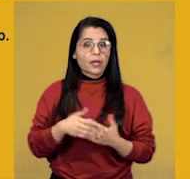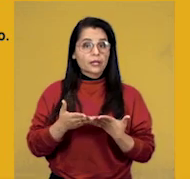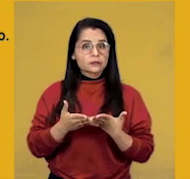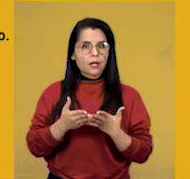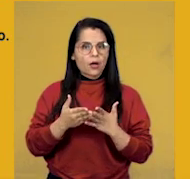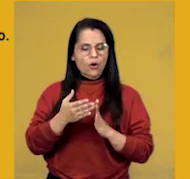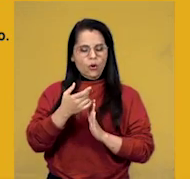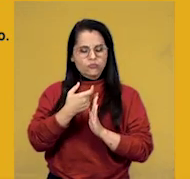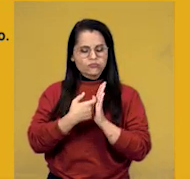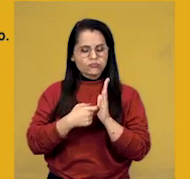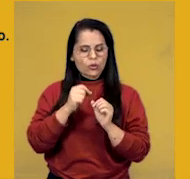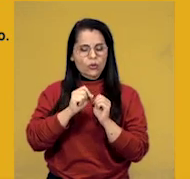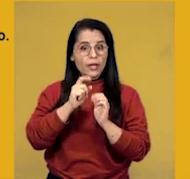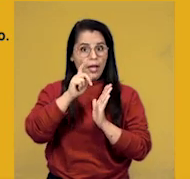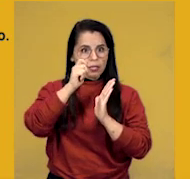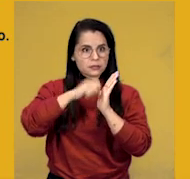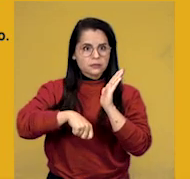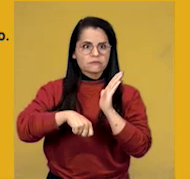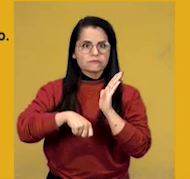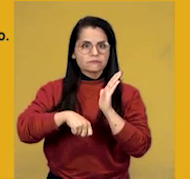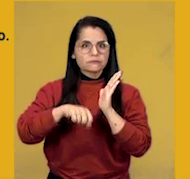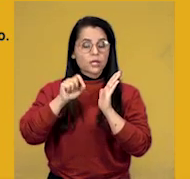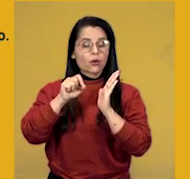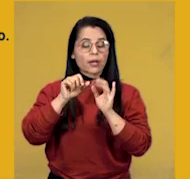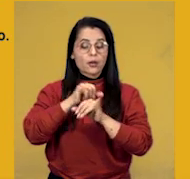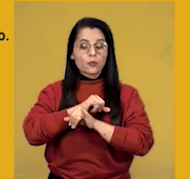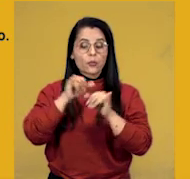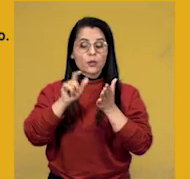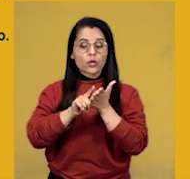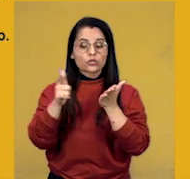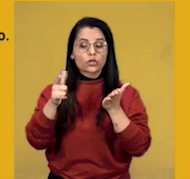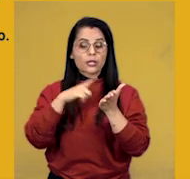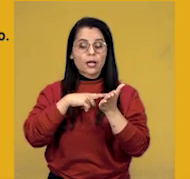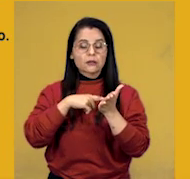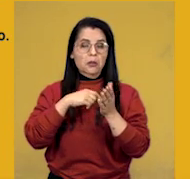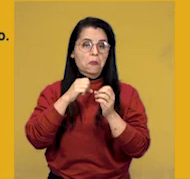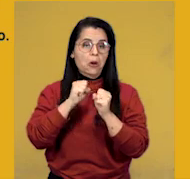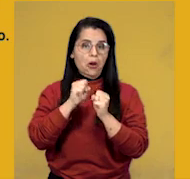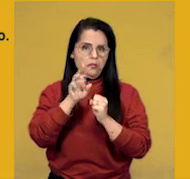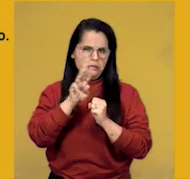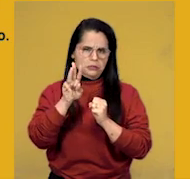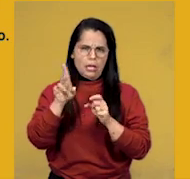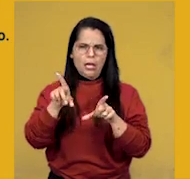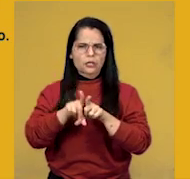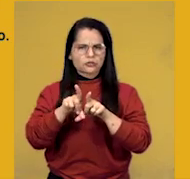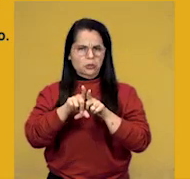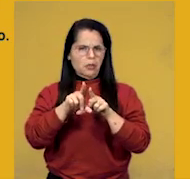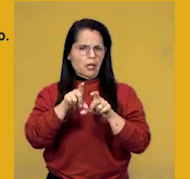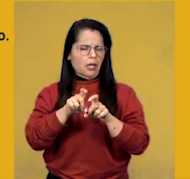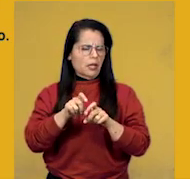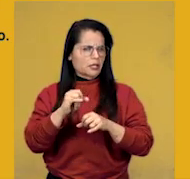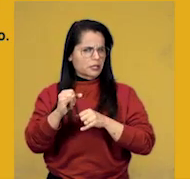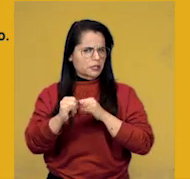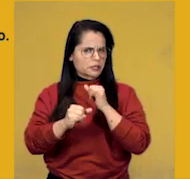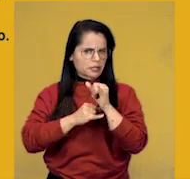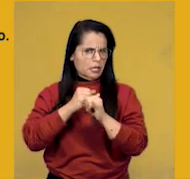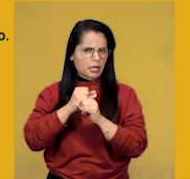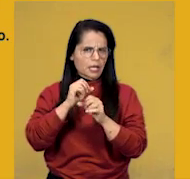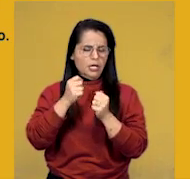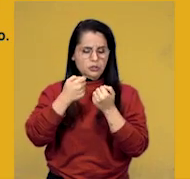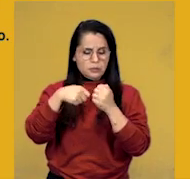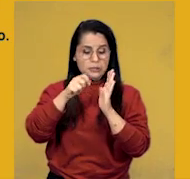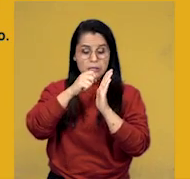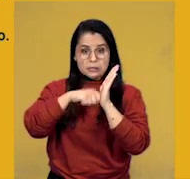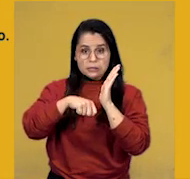artigo geralmente é assinado, quer dizer, quem publica um artigo no jornal, pode ser um site também, um blog, ele tem que assinar o artigo.